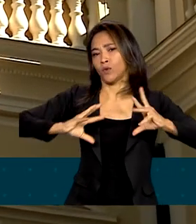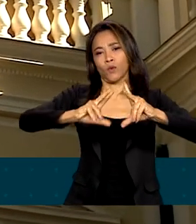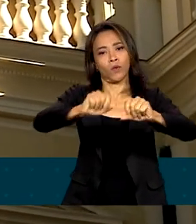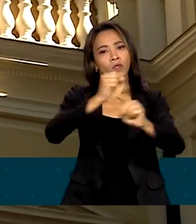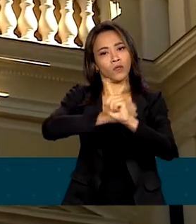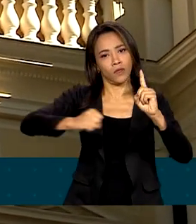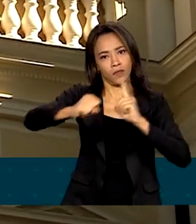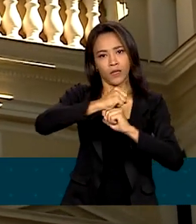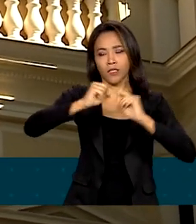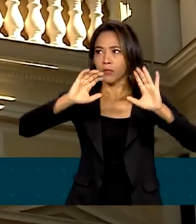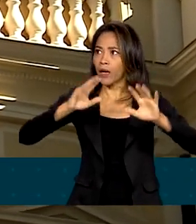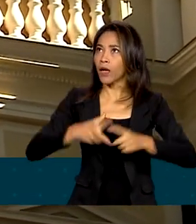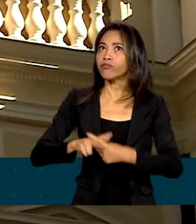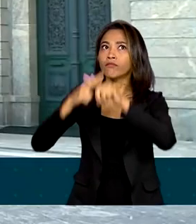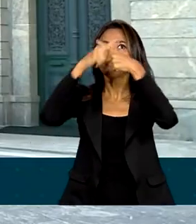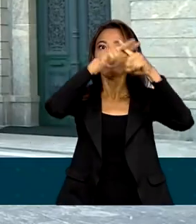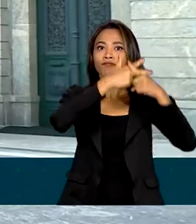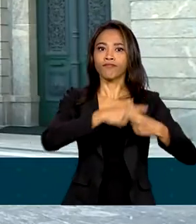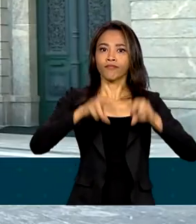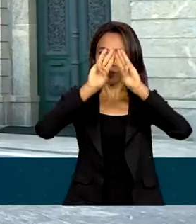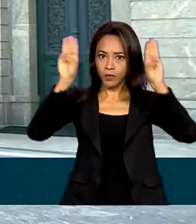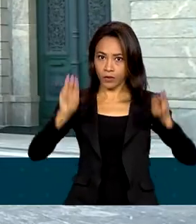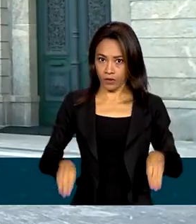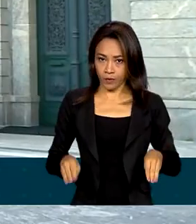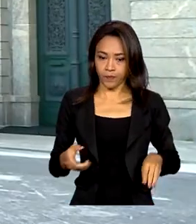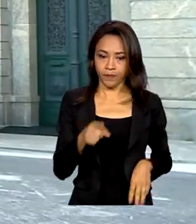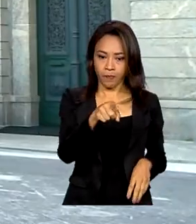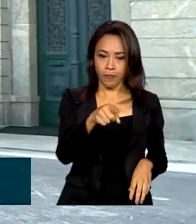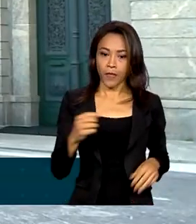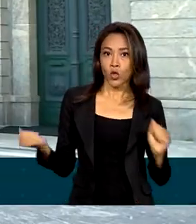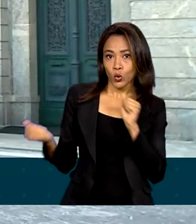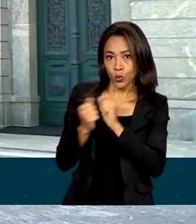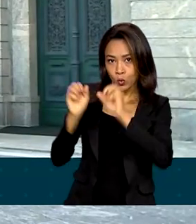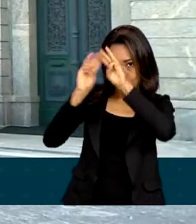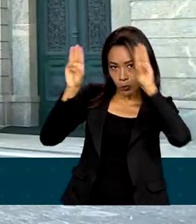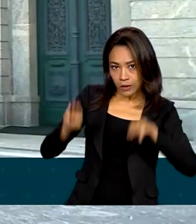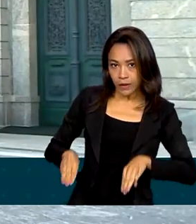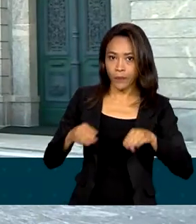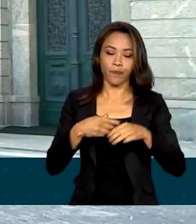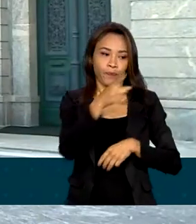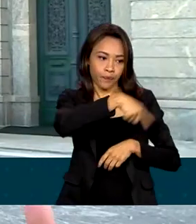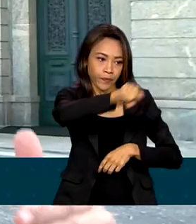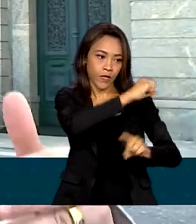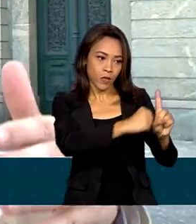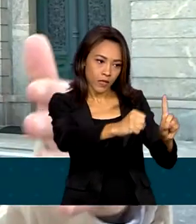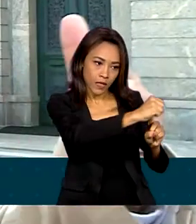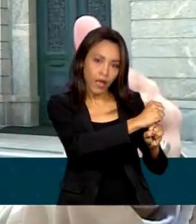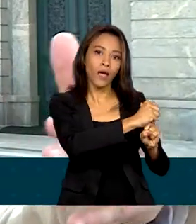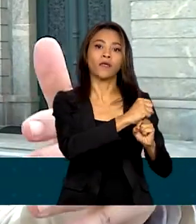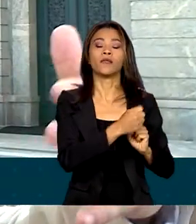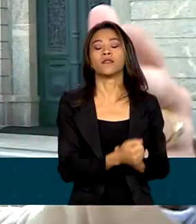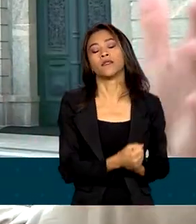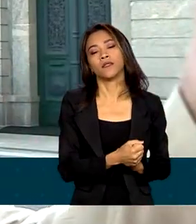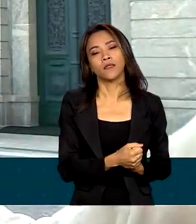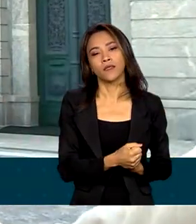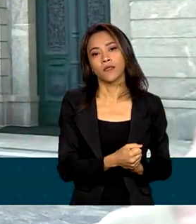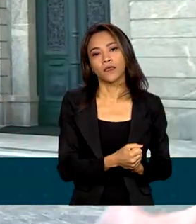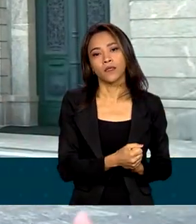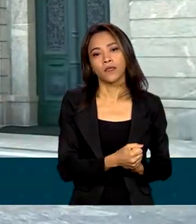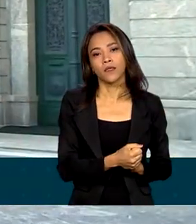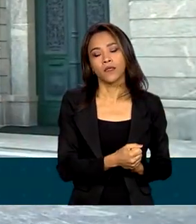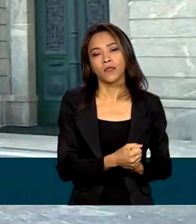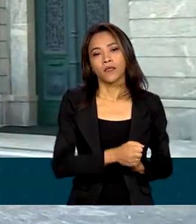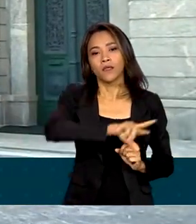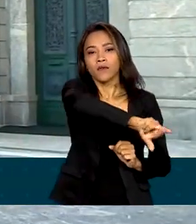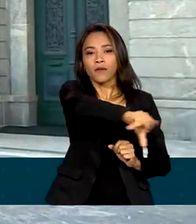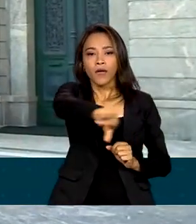na recuperação do prédio. Juntos com o museu, pegando a sociedade civil, pegando as diferentes, os